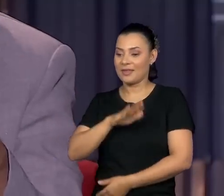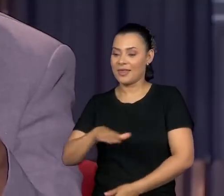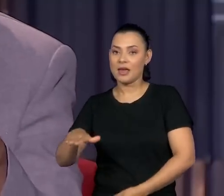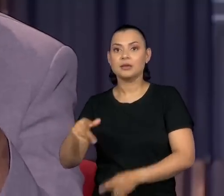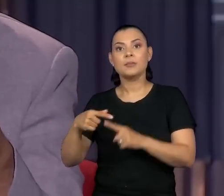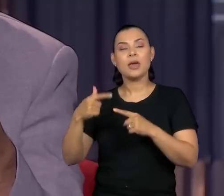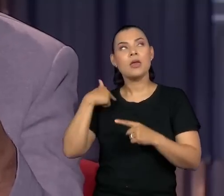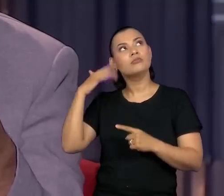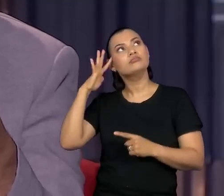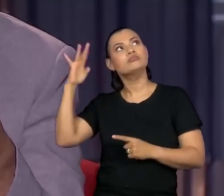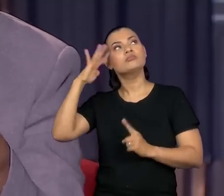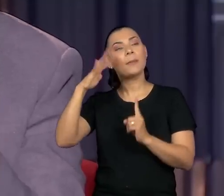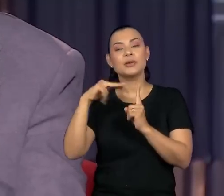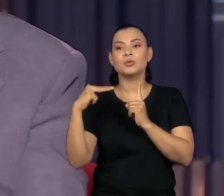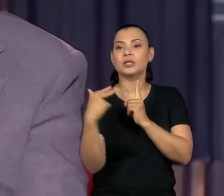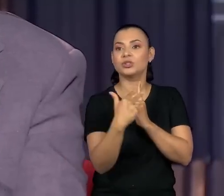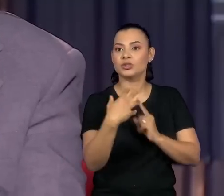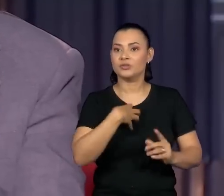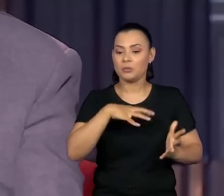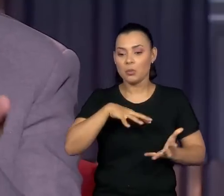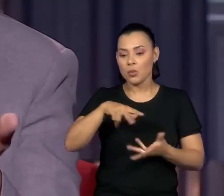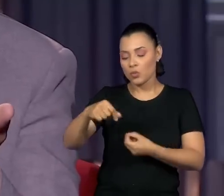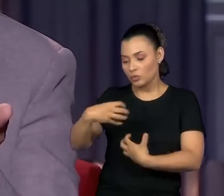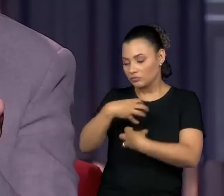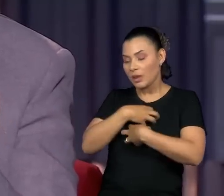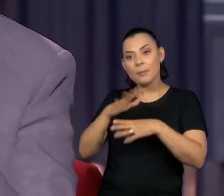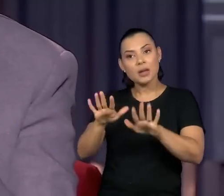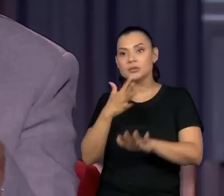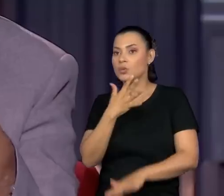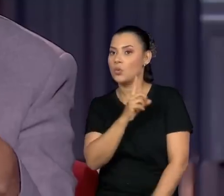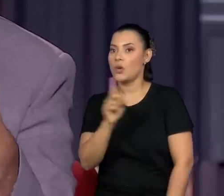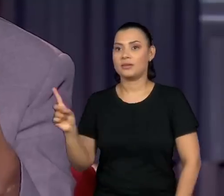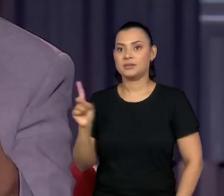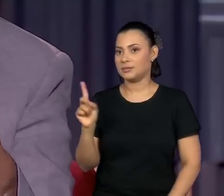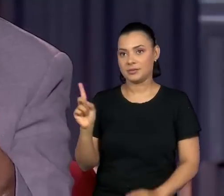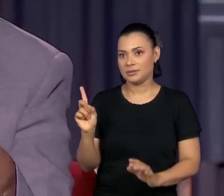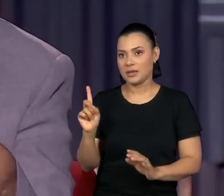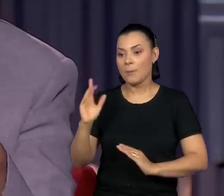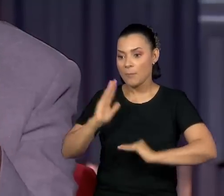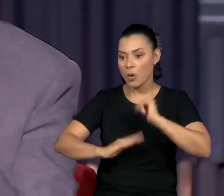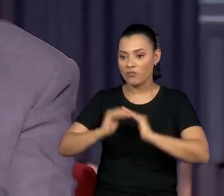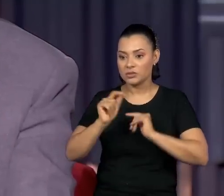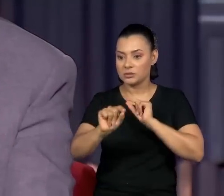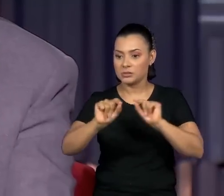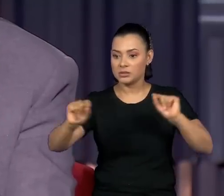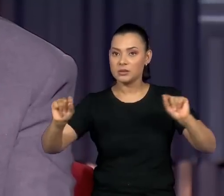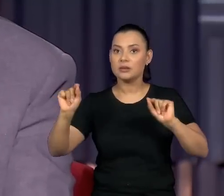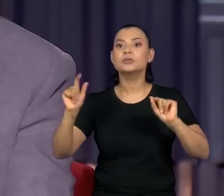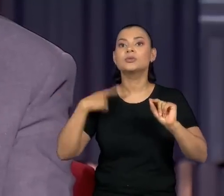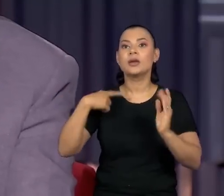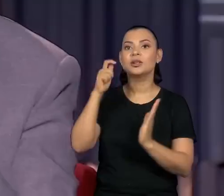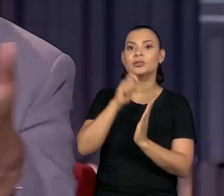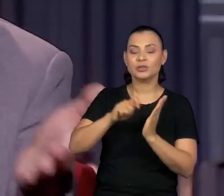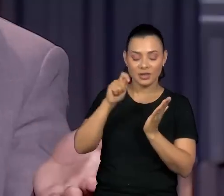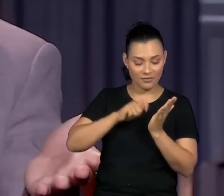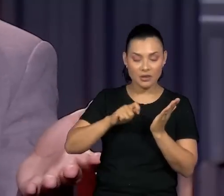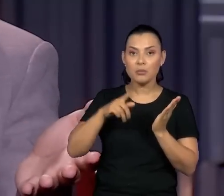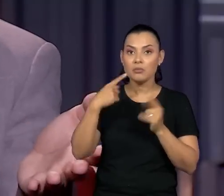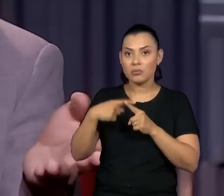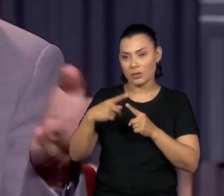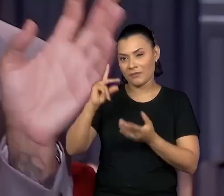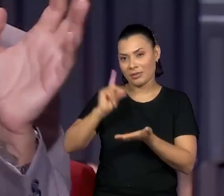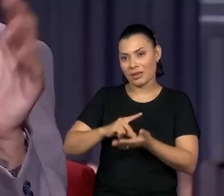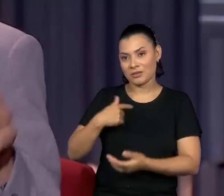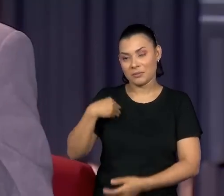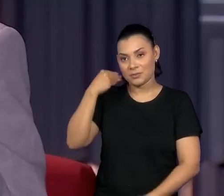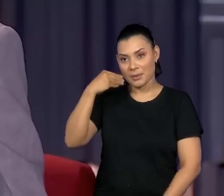minhas perspectivas de mundo, sem saber e sem ter um conhecimento de que existiam profissões que se trabalhava escrevendo. Porque a minha realidade lá